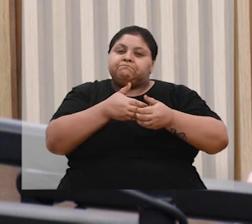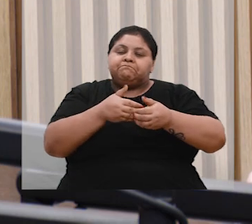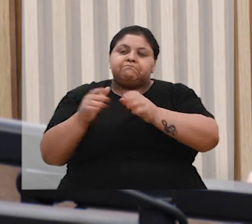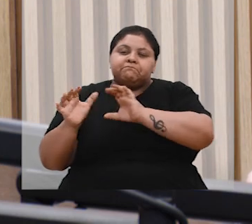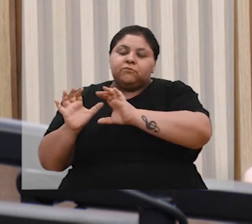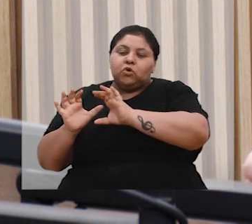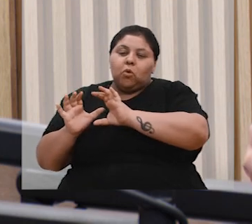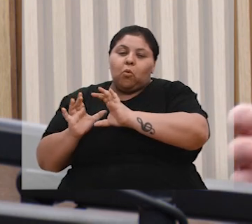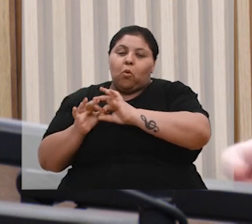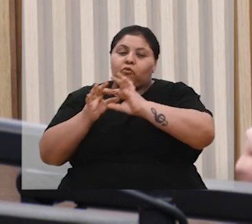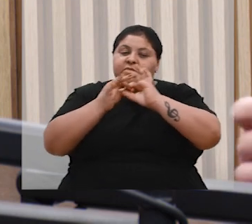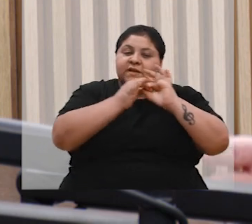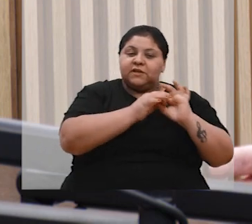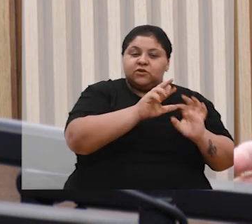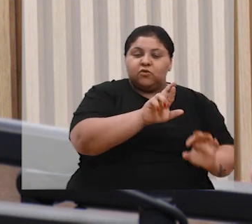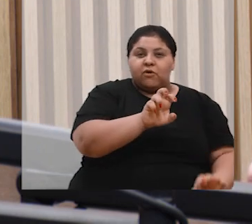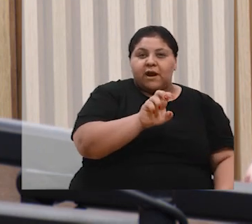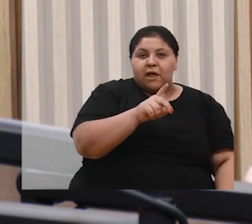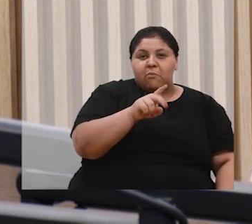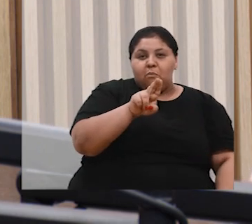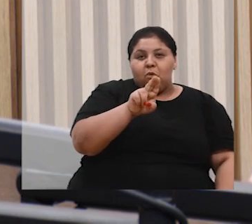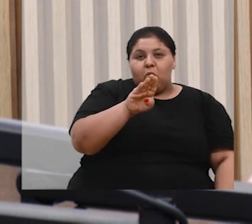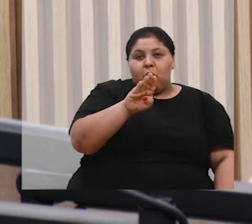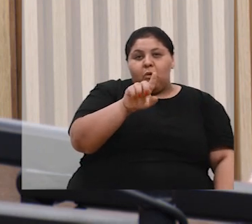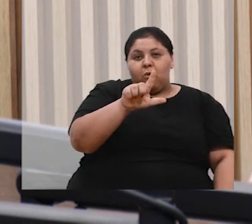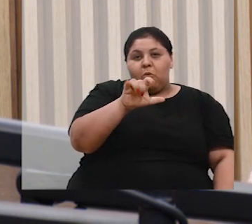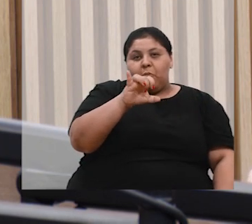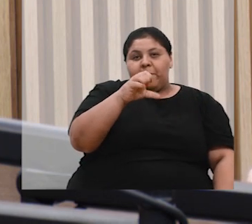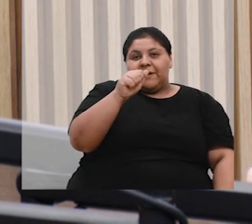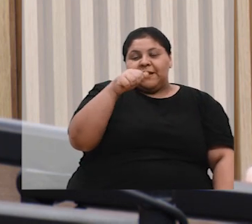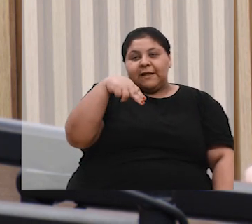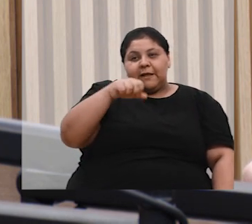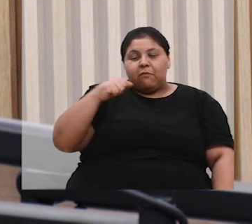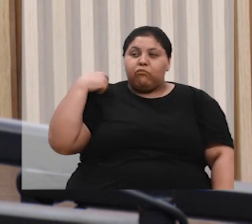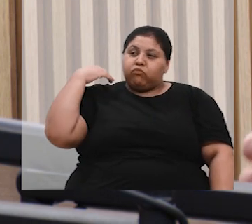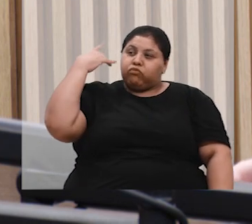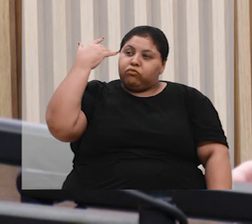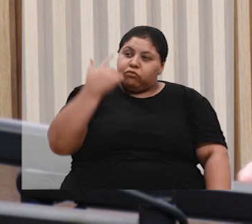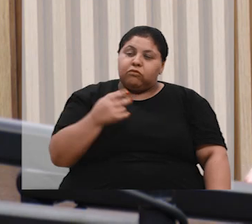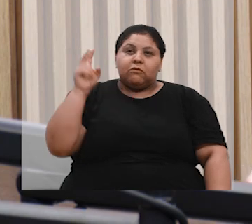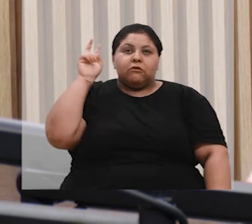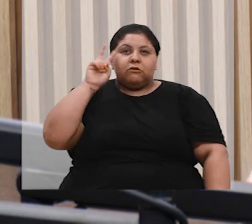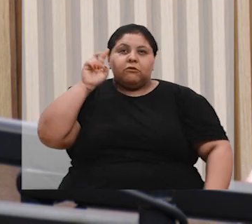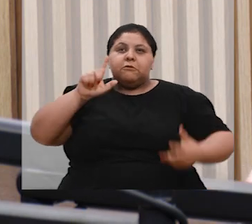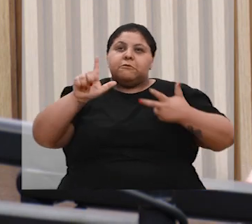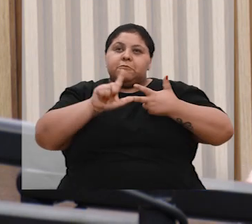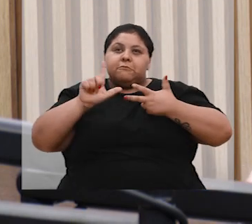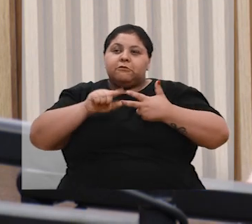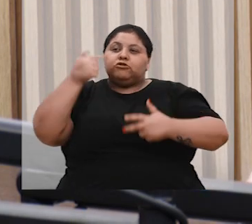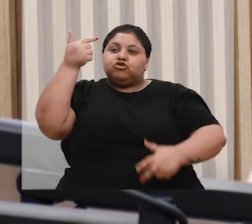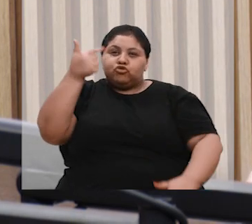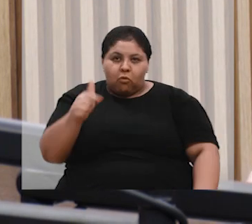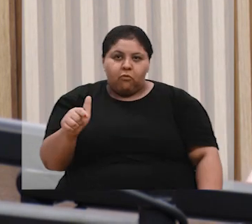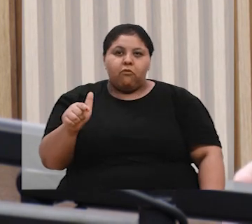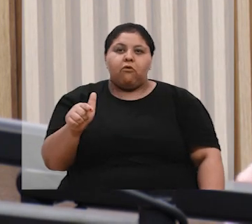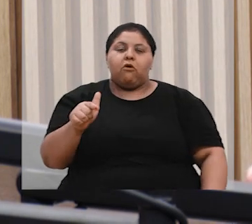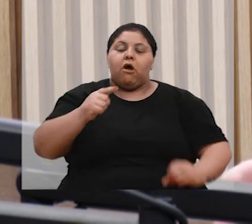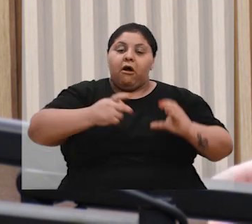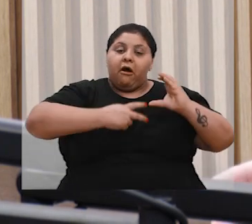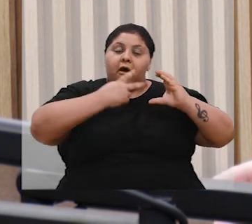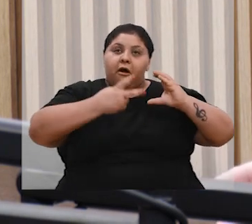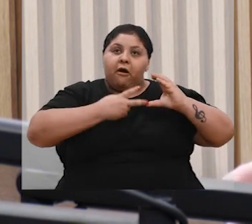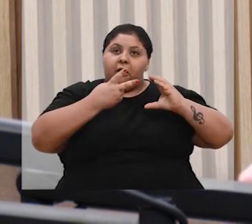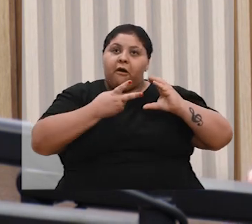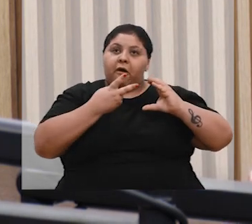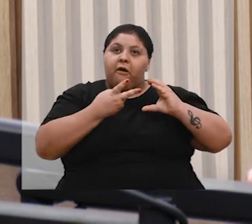né? E isso, ao longo da história do Legislativo, vai se repetir, né? A Câmara, em que pese haver